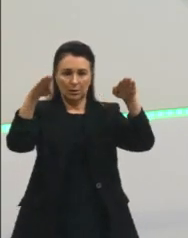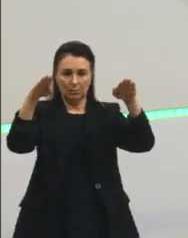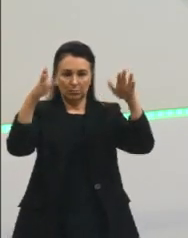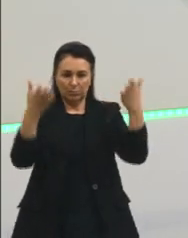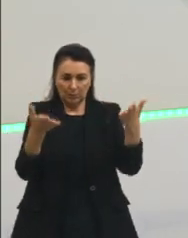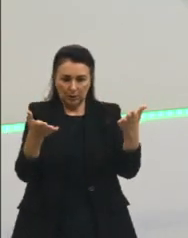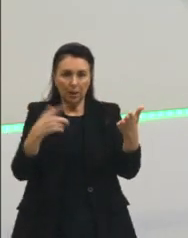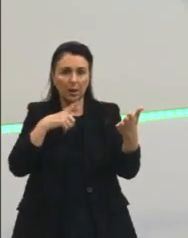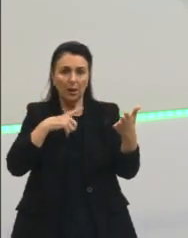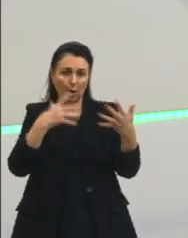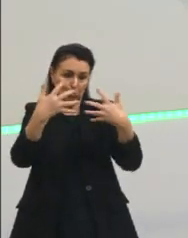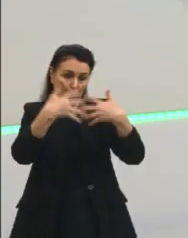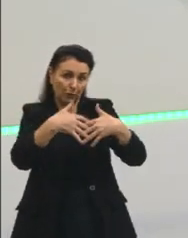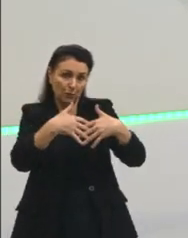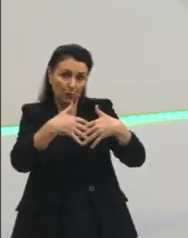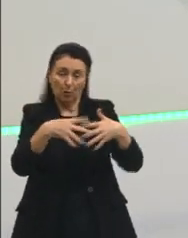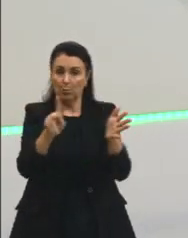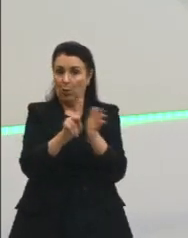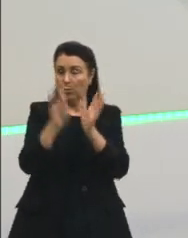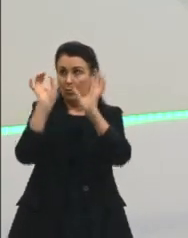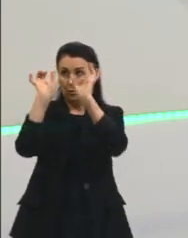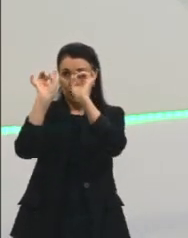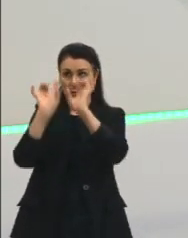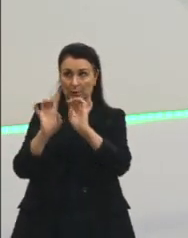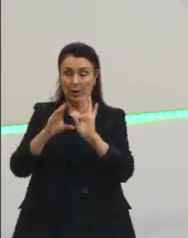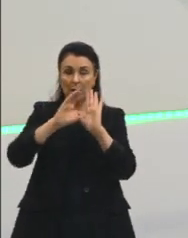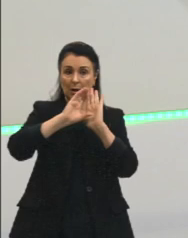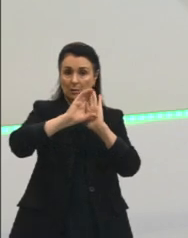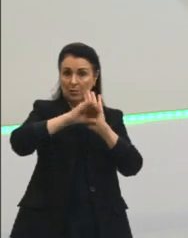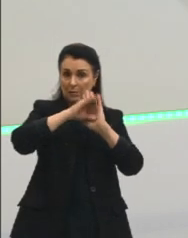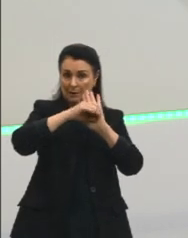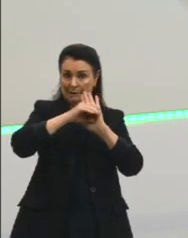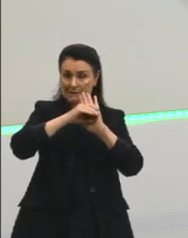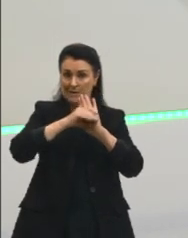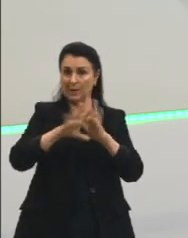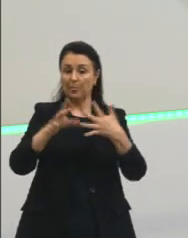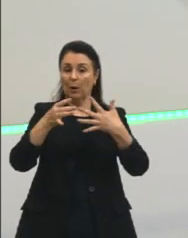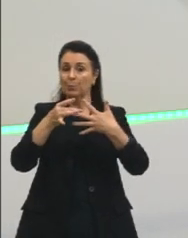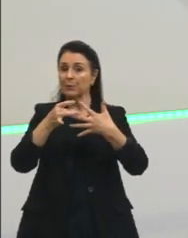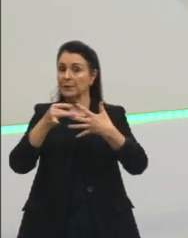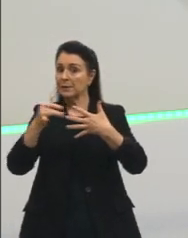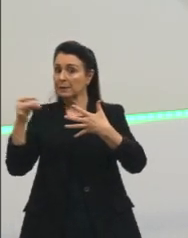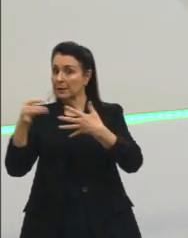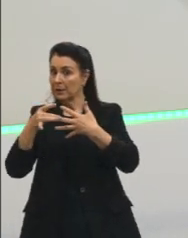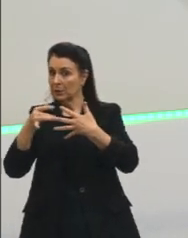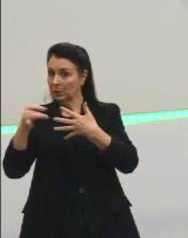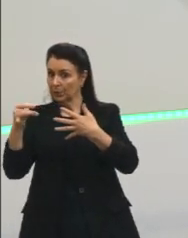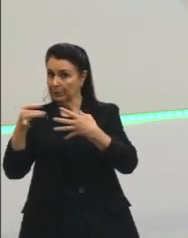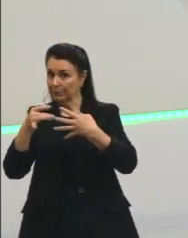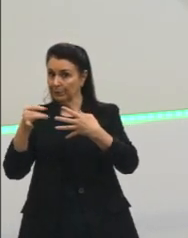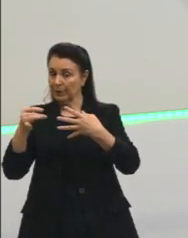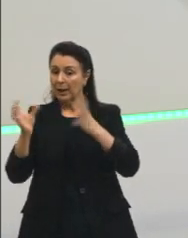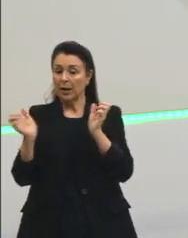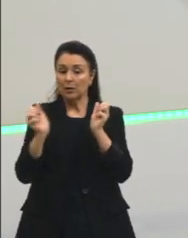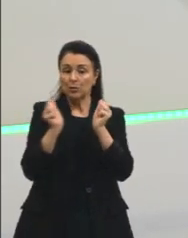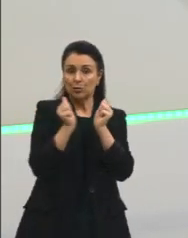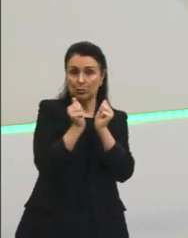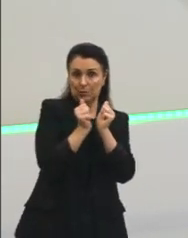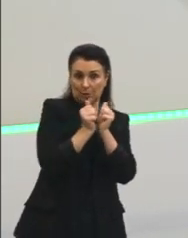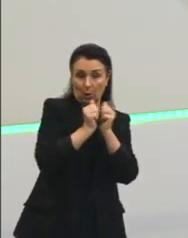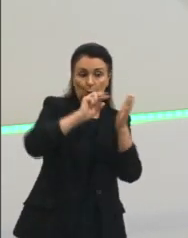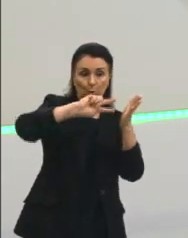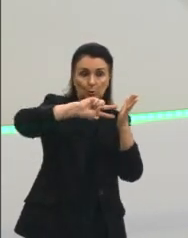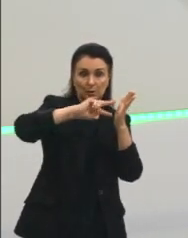função Esse é o conceito então signo seria a junção desses